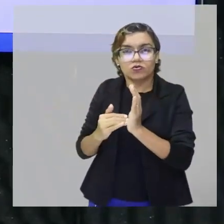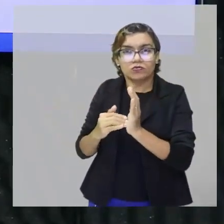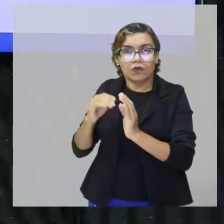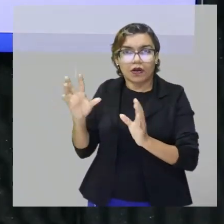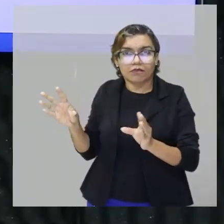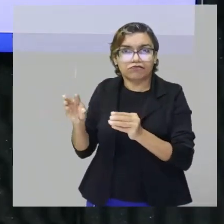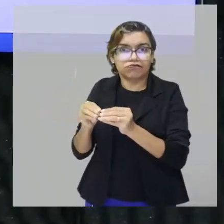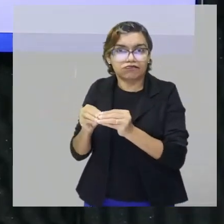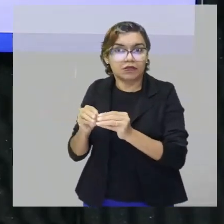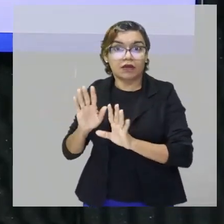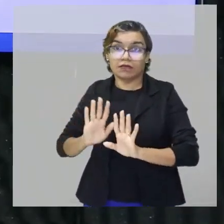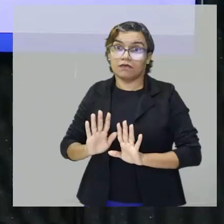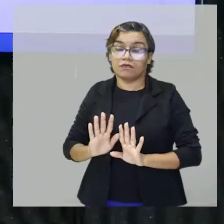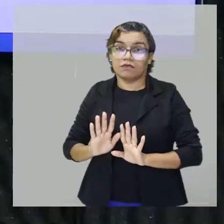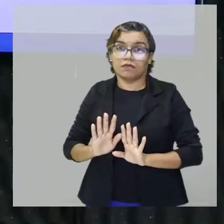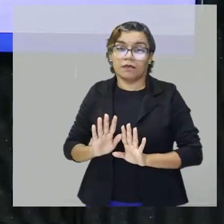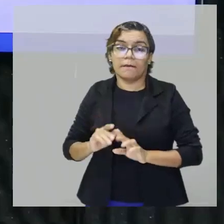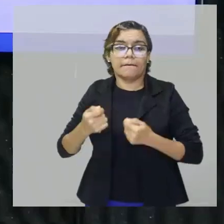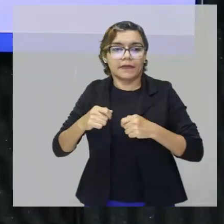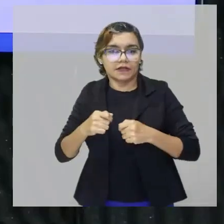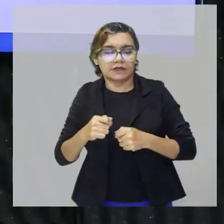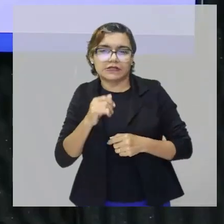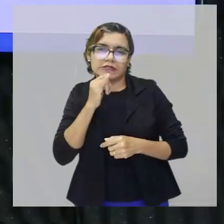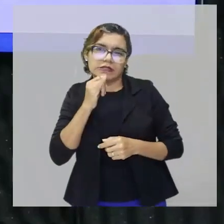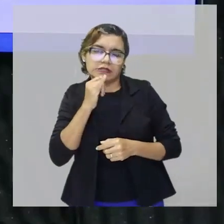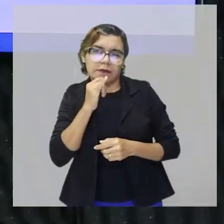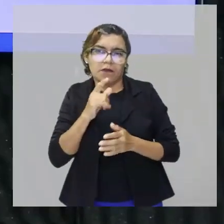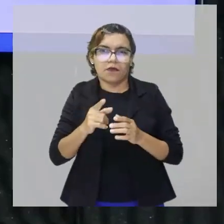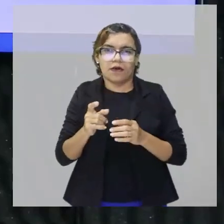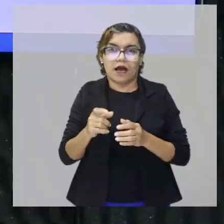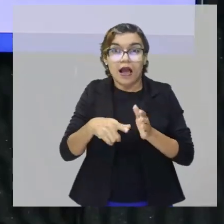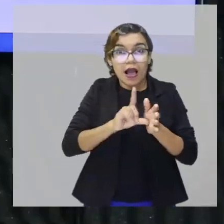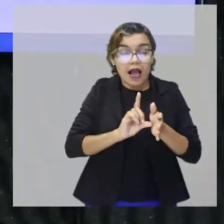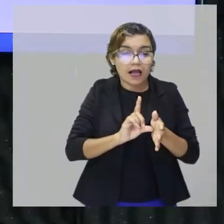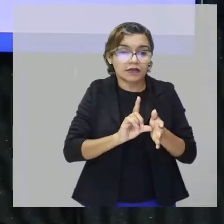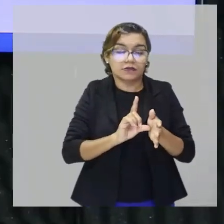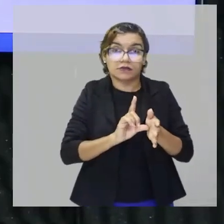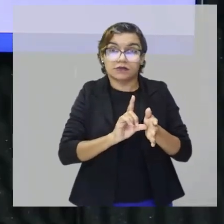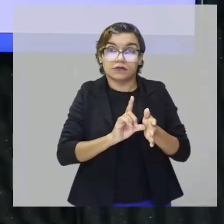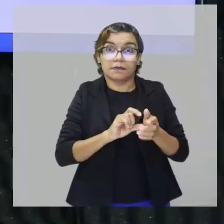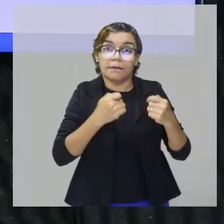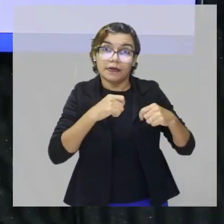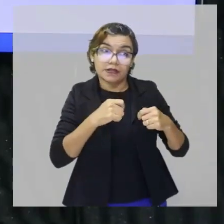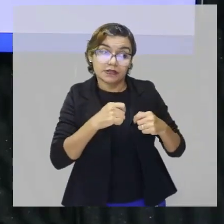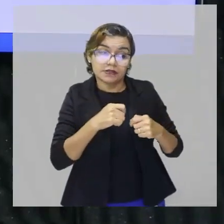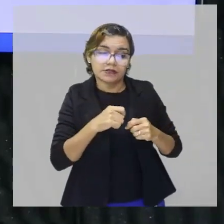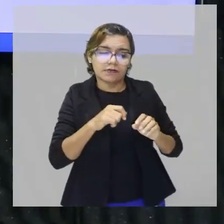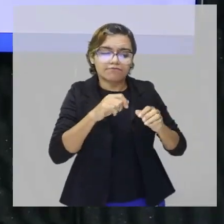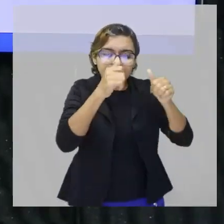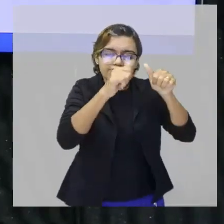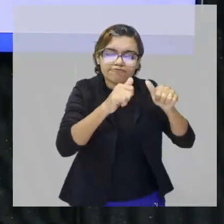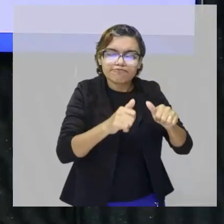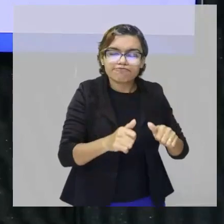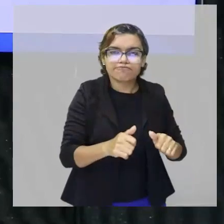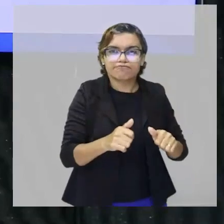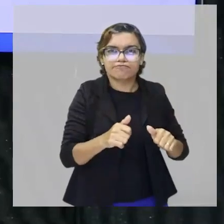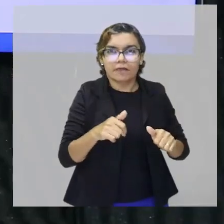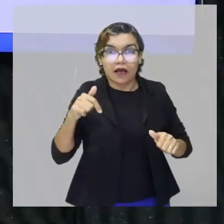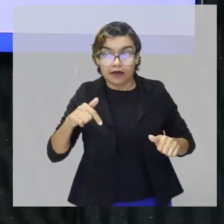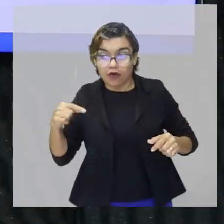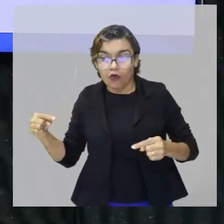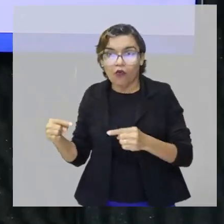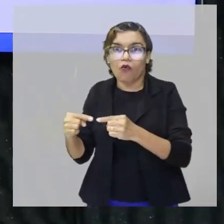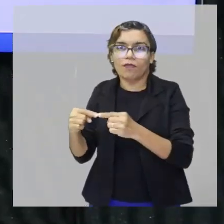citei esses argumentos, eu não citei nada desse conteúdo lá nos parágrafos anteriores. Então, aqui é a hora do